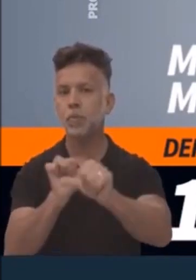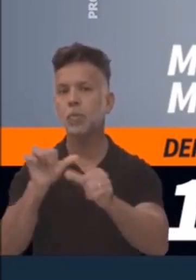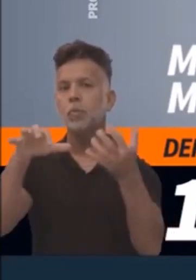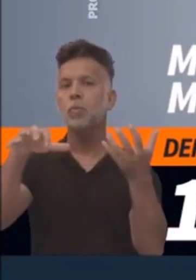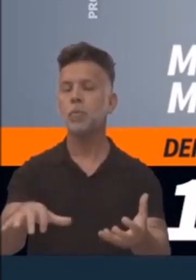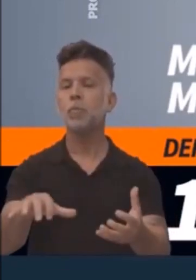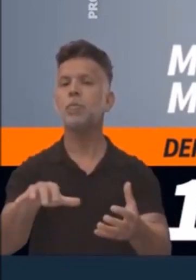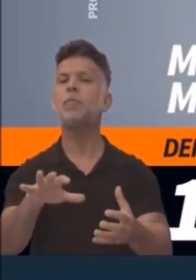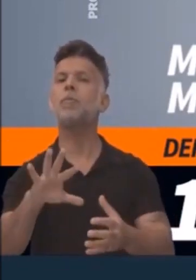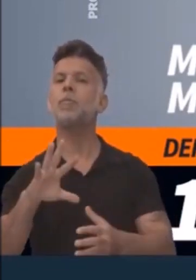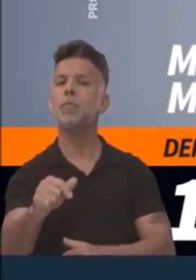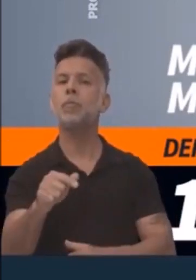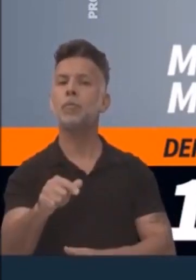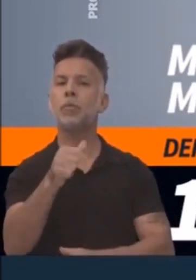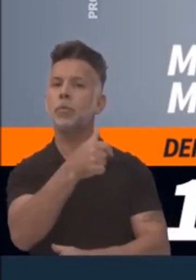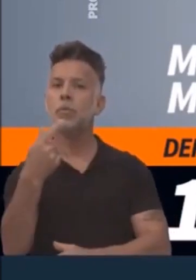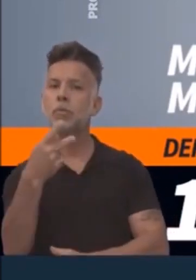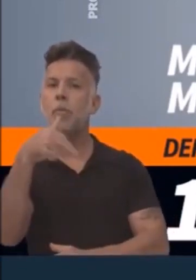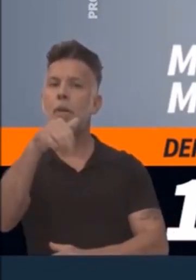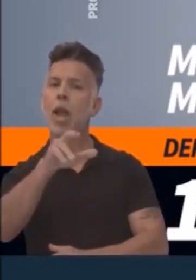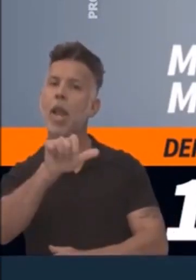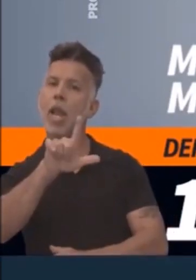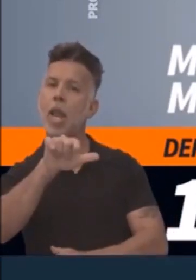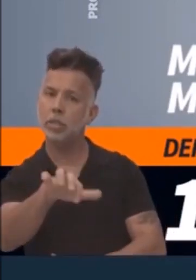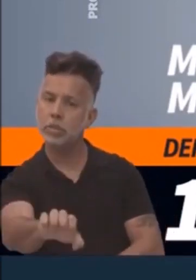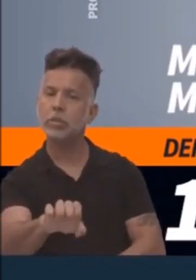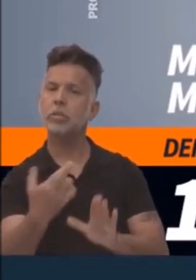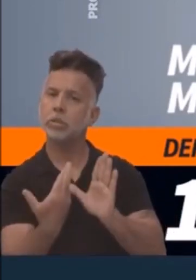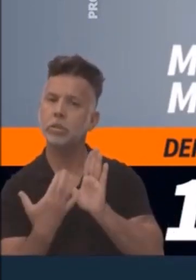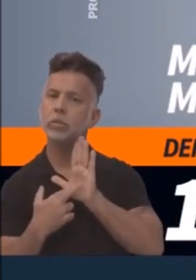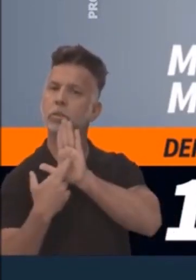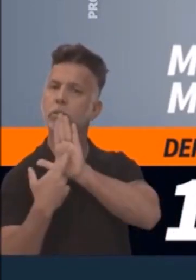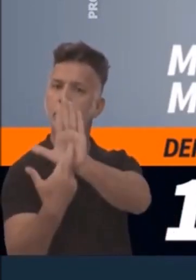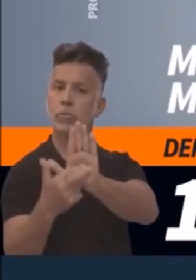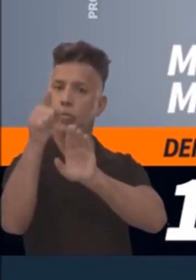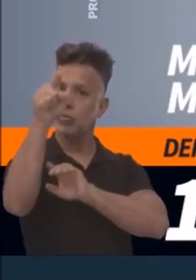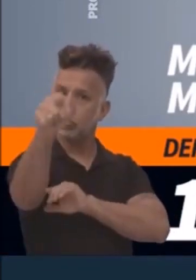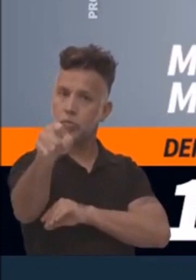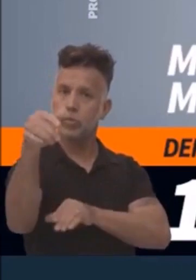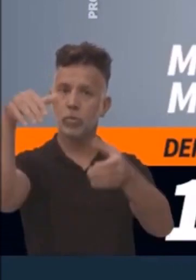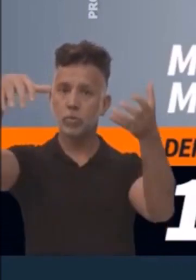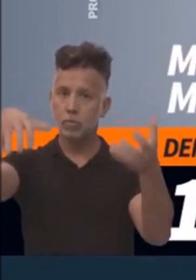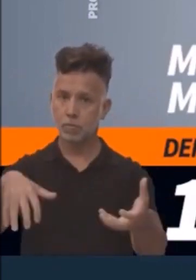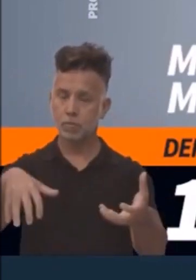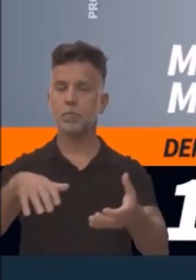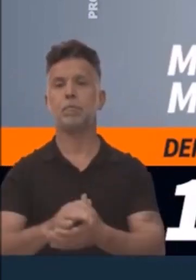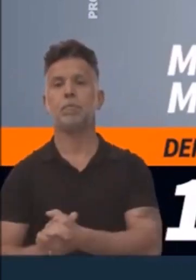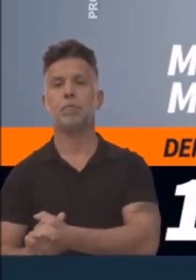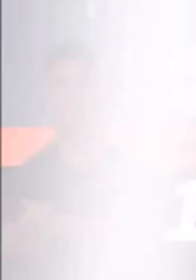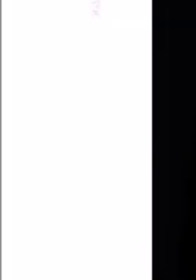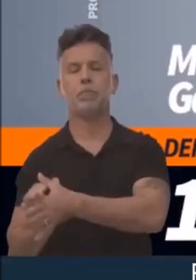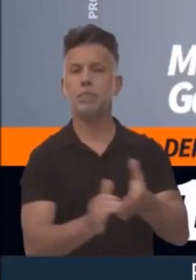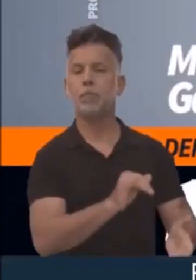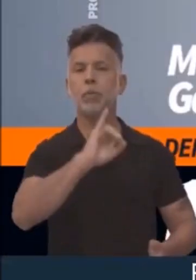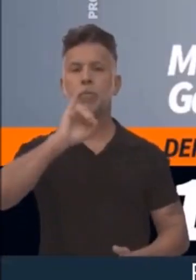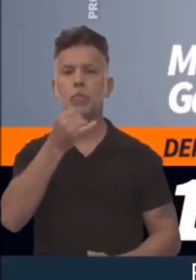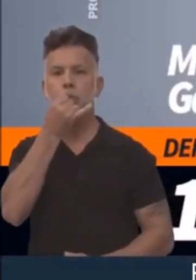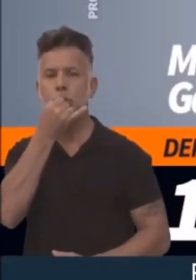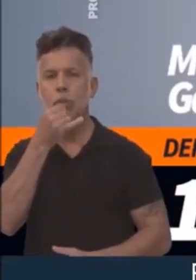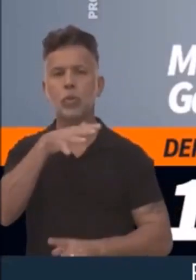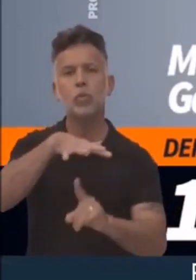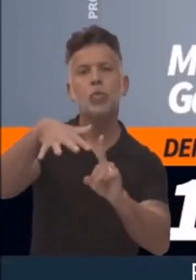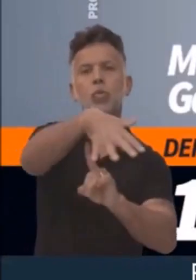e renovar a Câmara Federal. Eu sou a Marlene e quero representar você em Brasília. Por